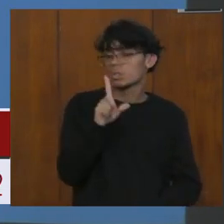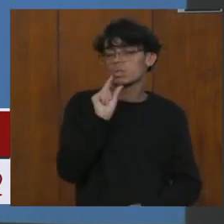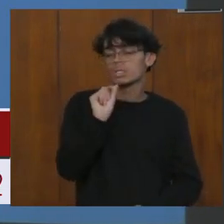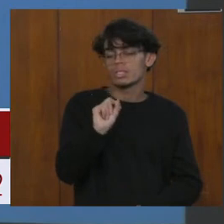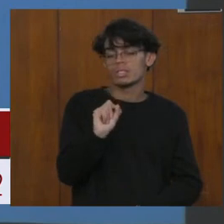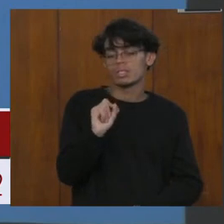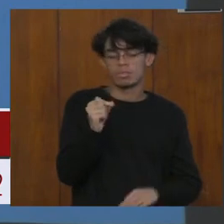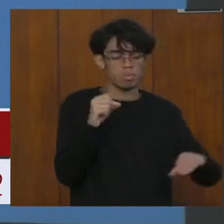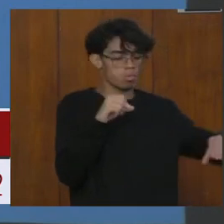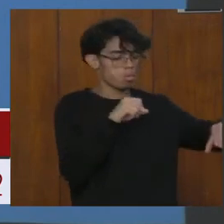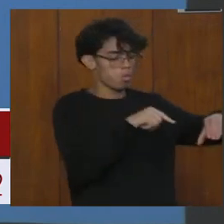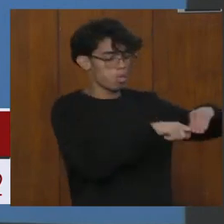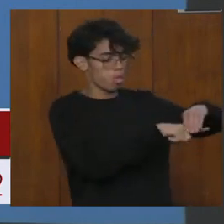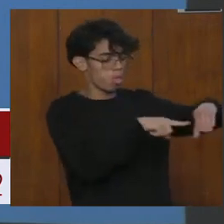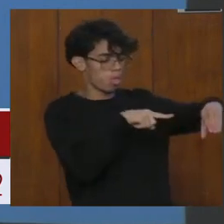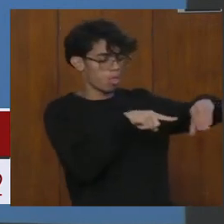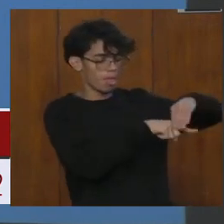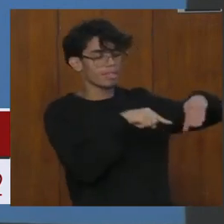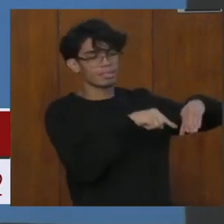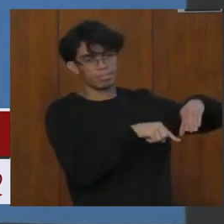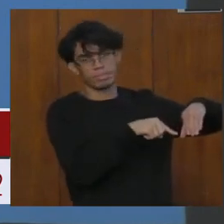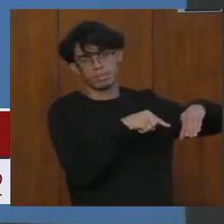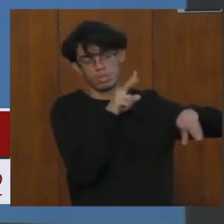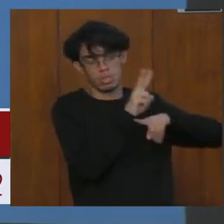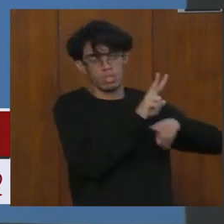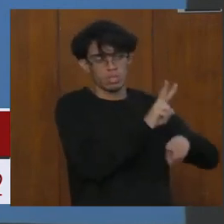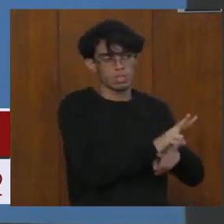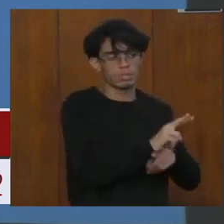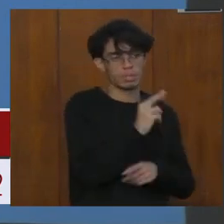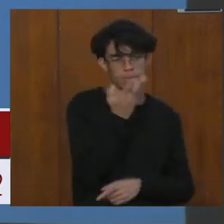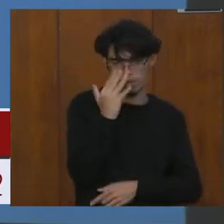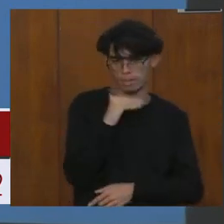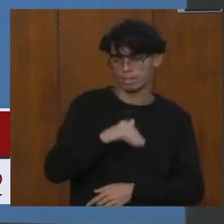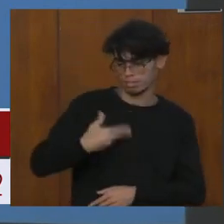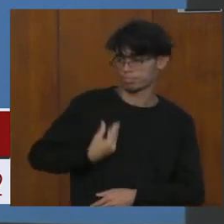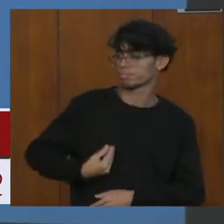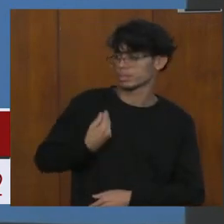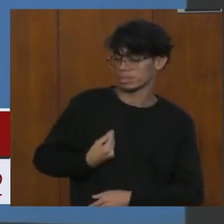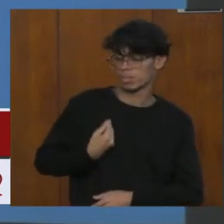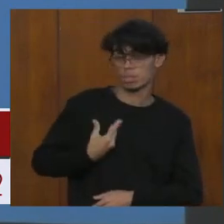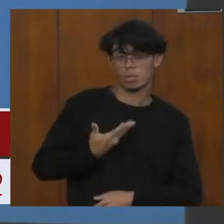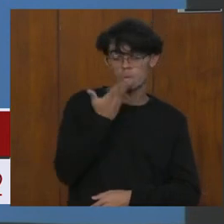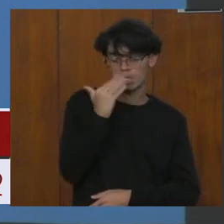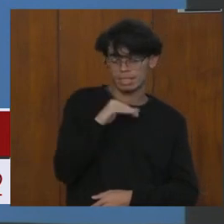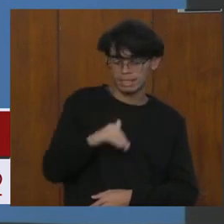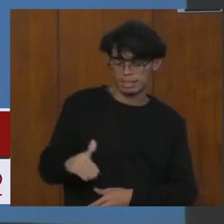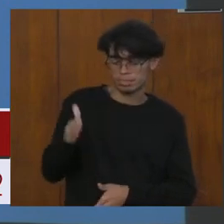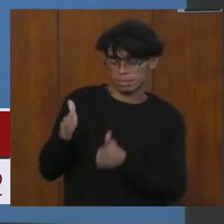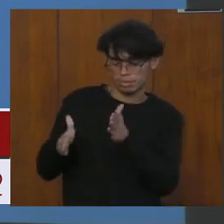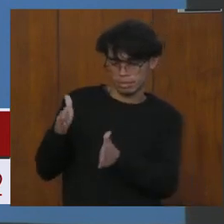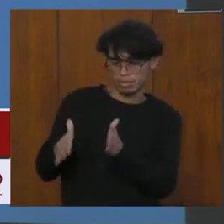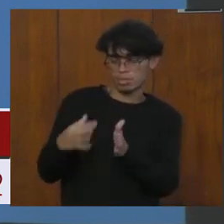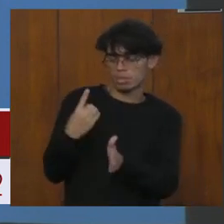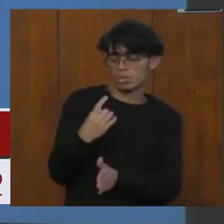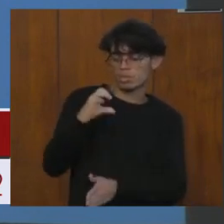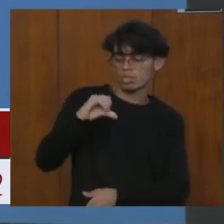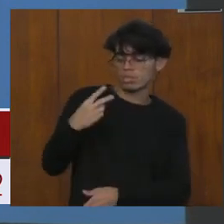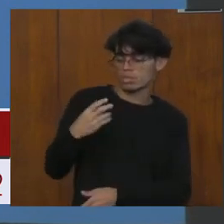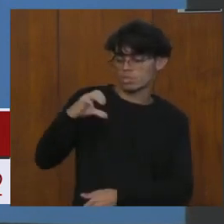viva depois da cirurgia. Então, o que aconteceu? Você vê que as crianças viviam, em média, em